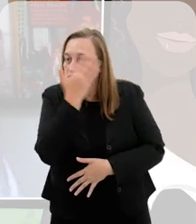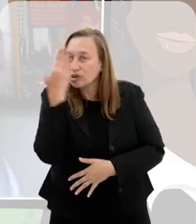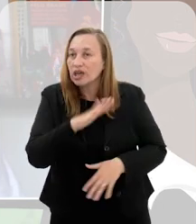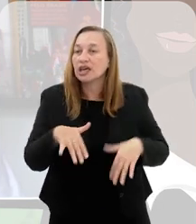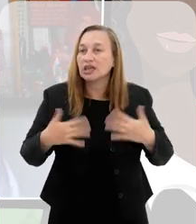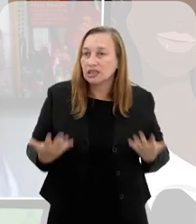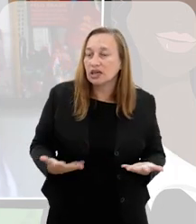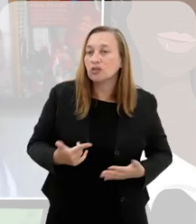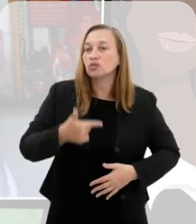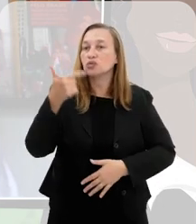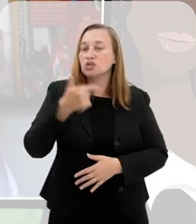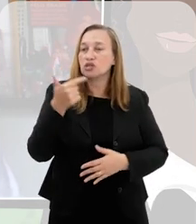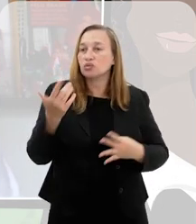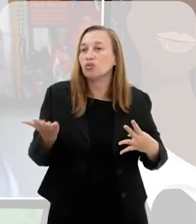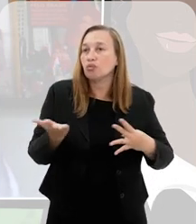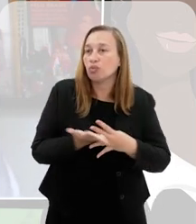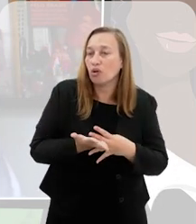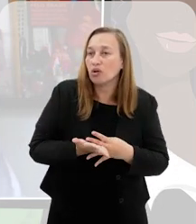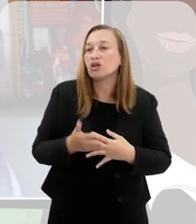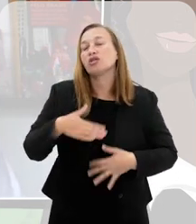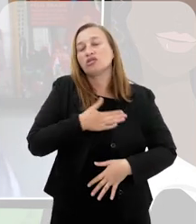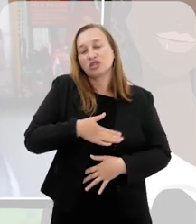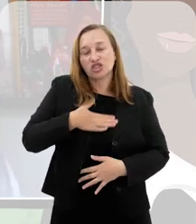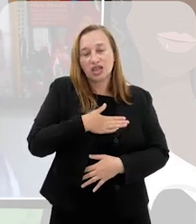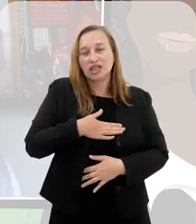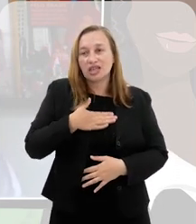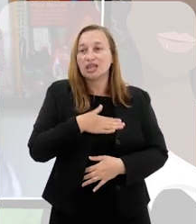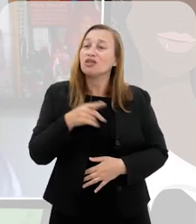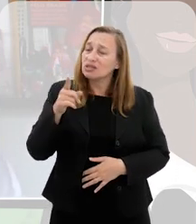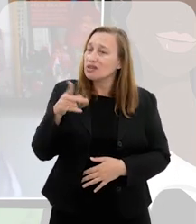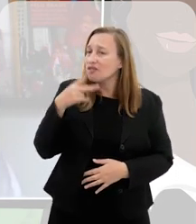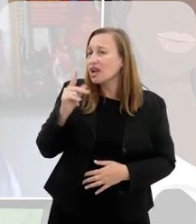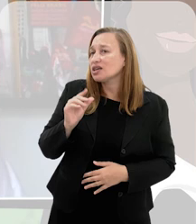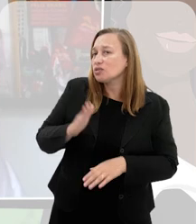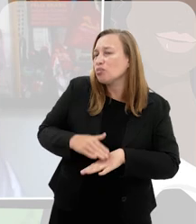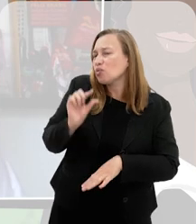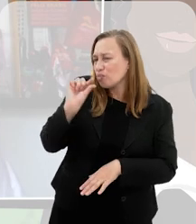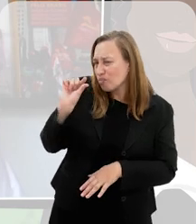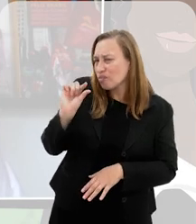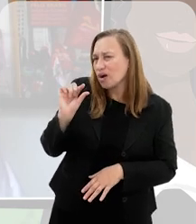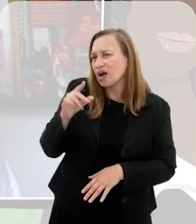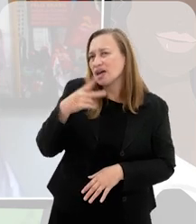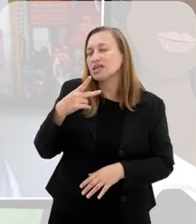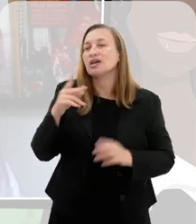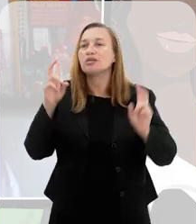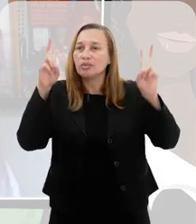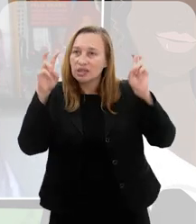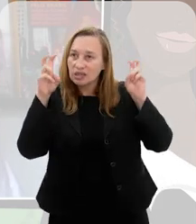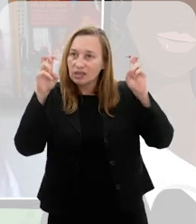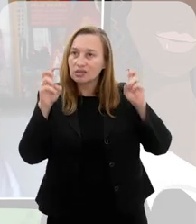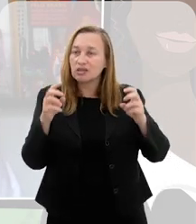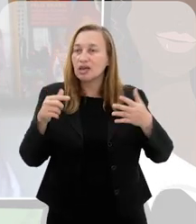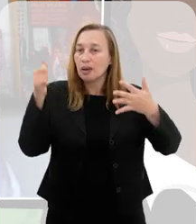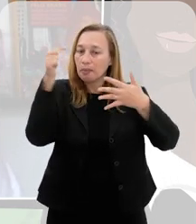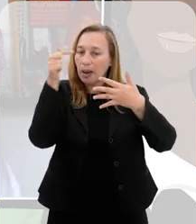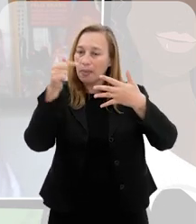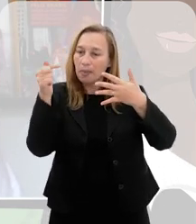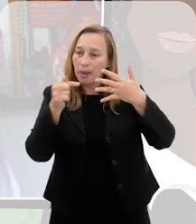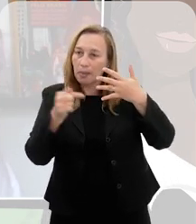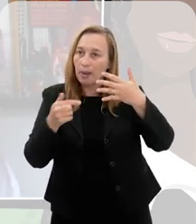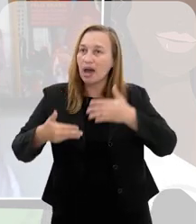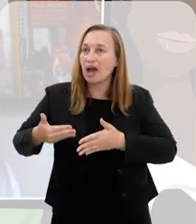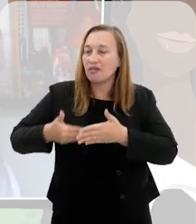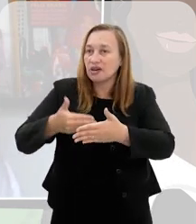reconhecimento do trabalho invisível. Então, no segundo bloco, eu gostaria que você falasse um pouco mais, né,